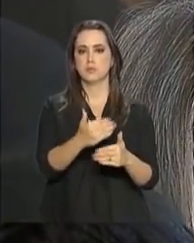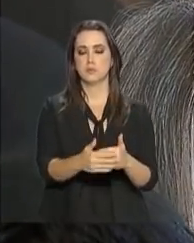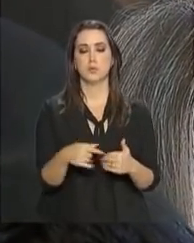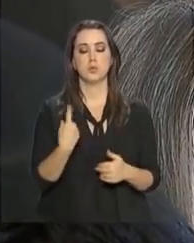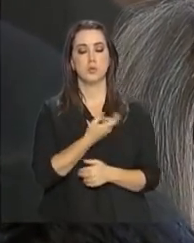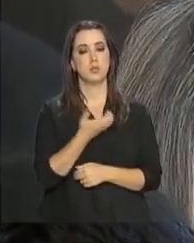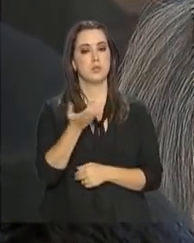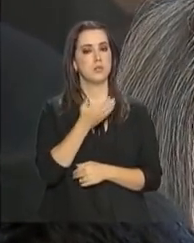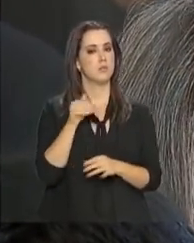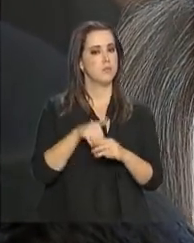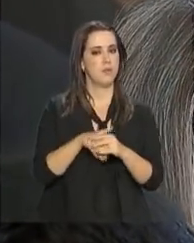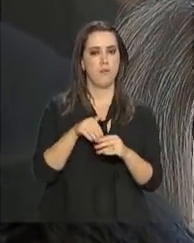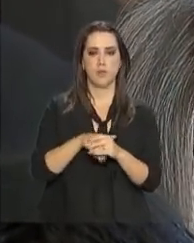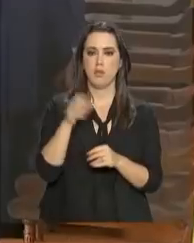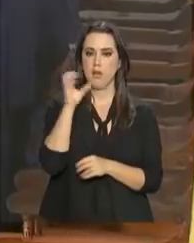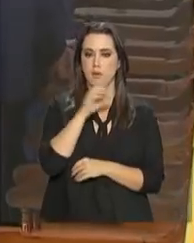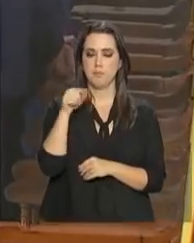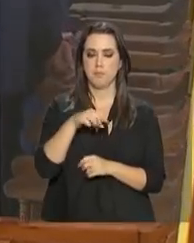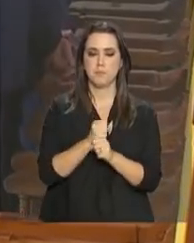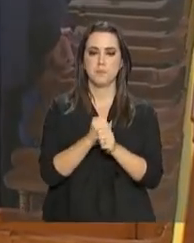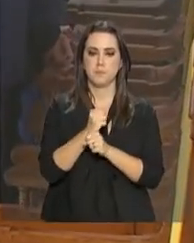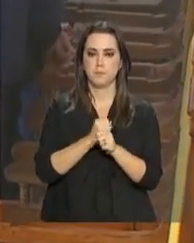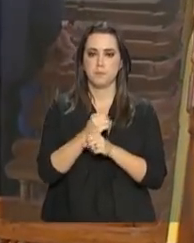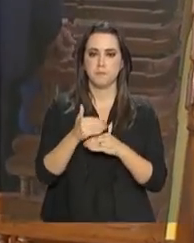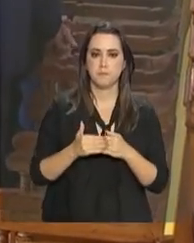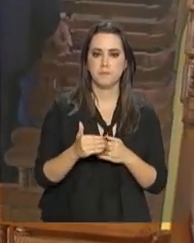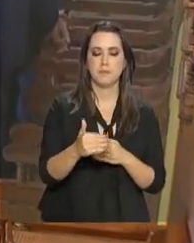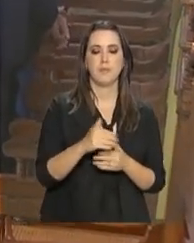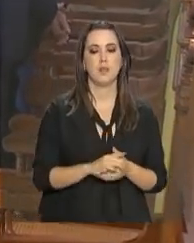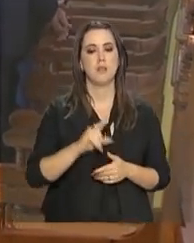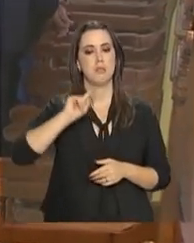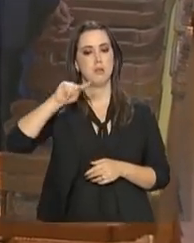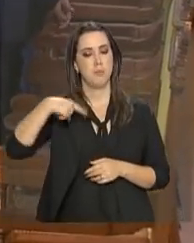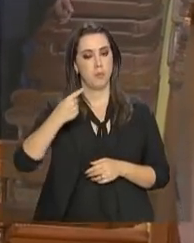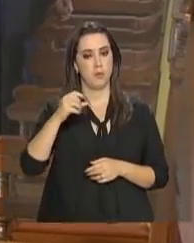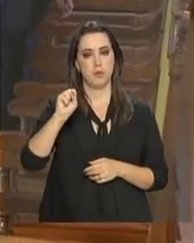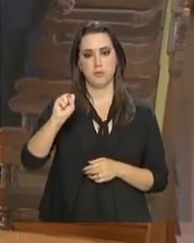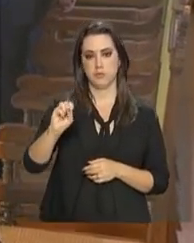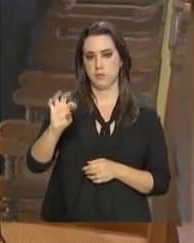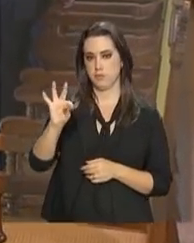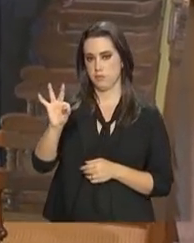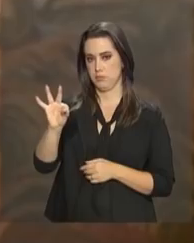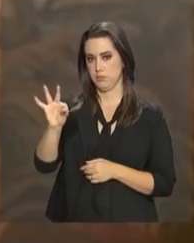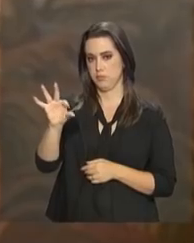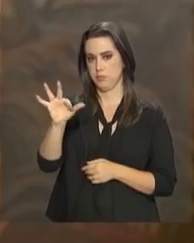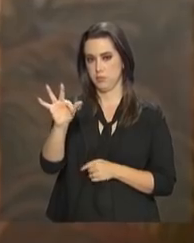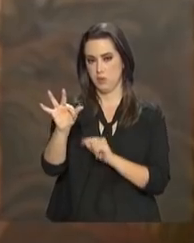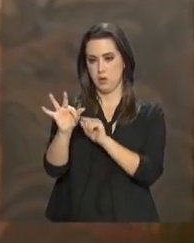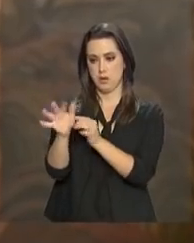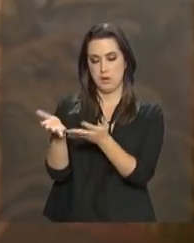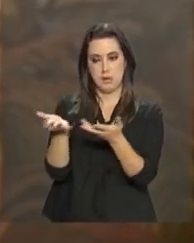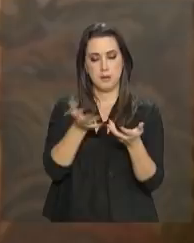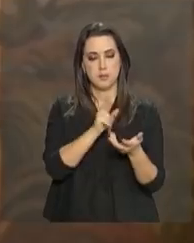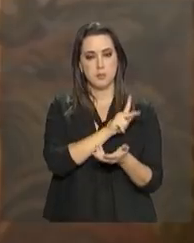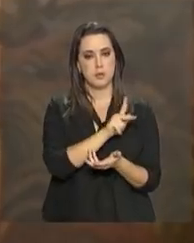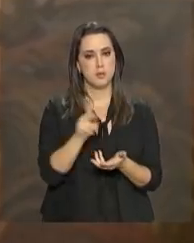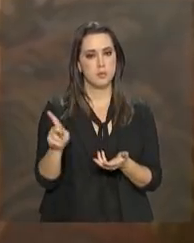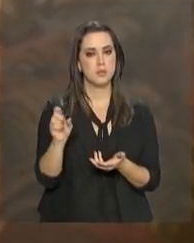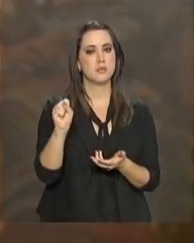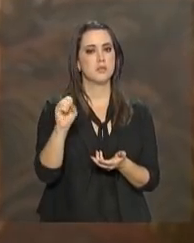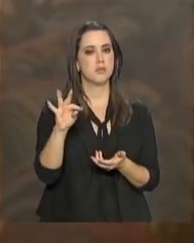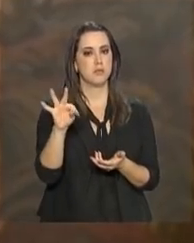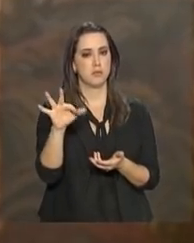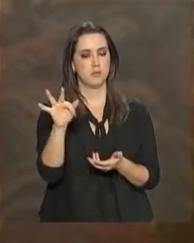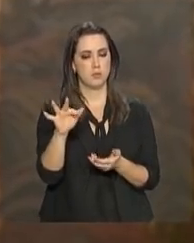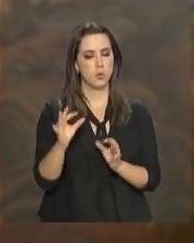é votar alguma coisa o corrente ano bolsonaro seguiu para o supremo tribunal federal o stf e foi recebido pelo presidente da